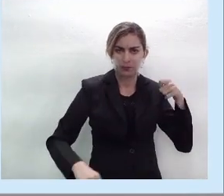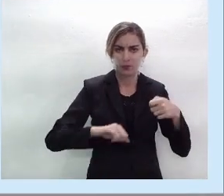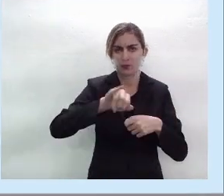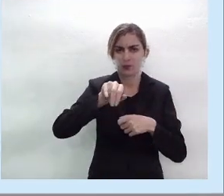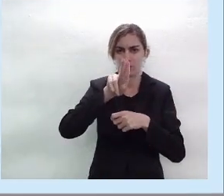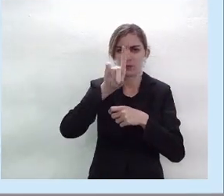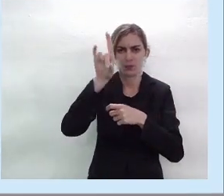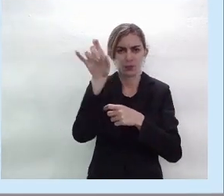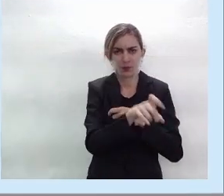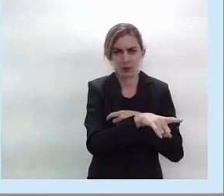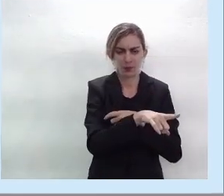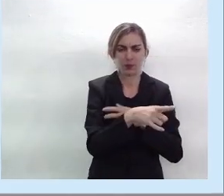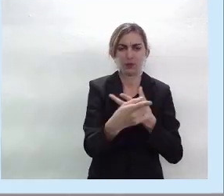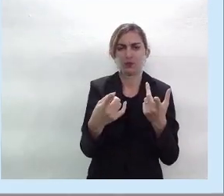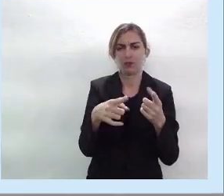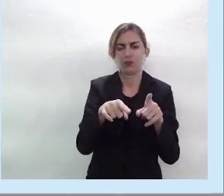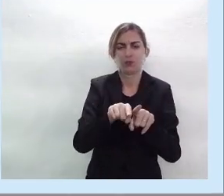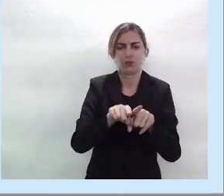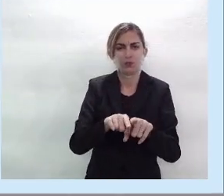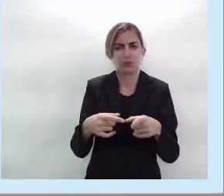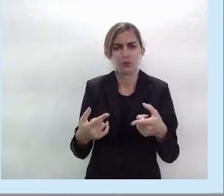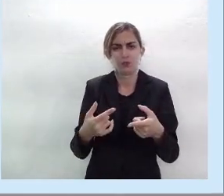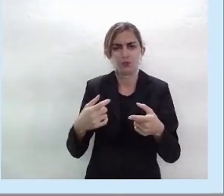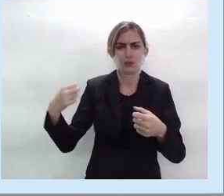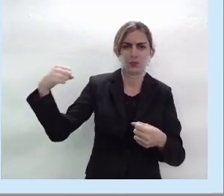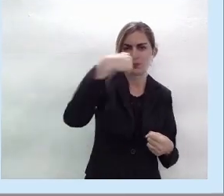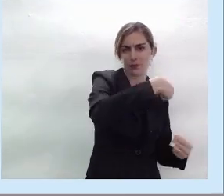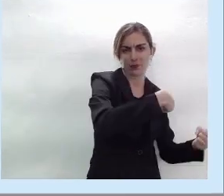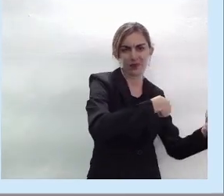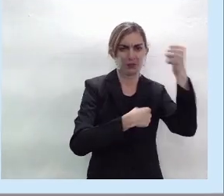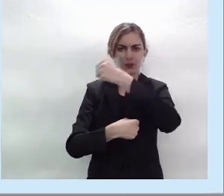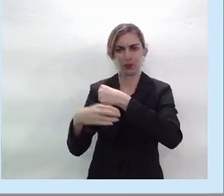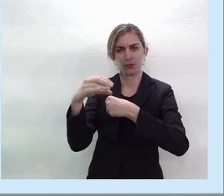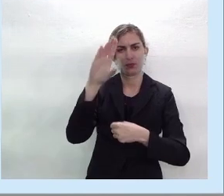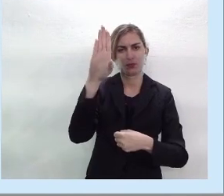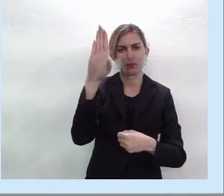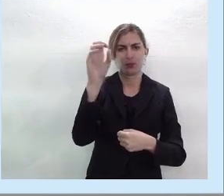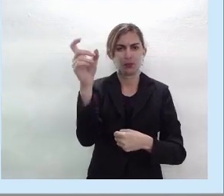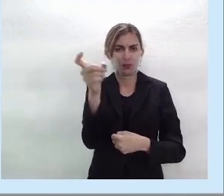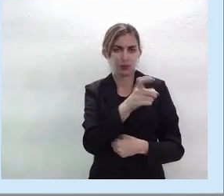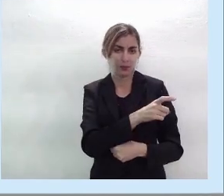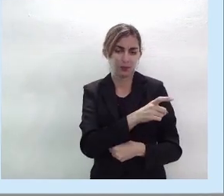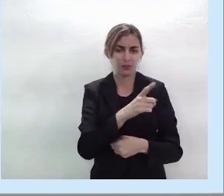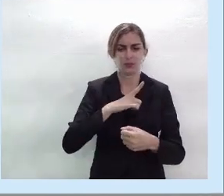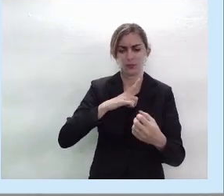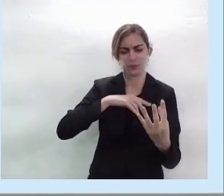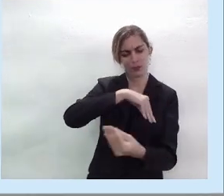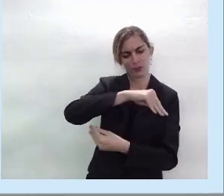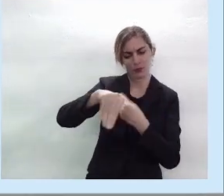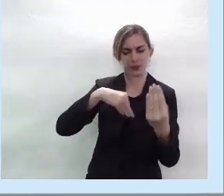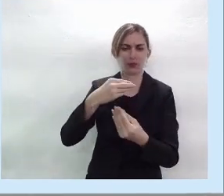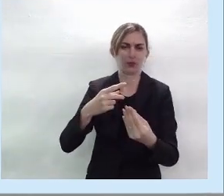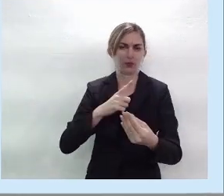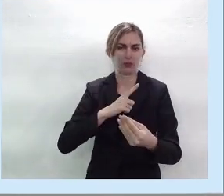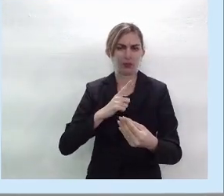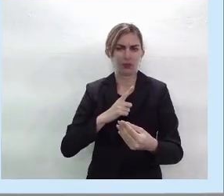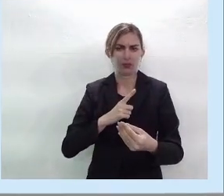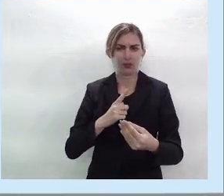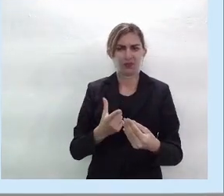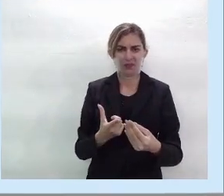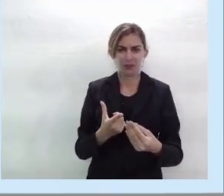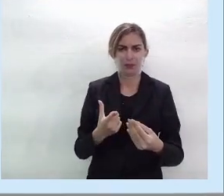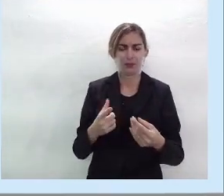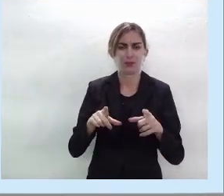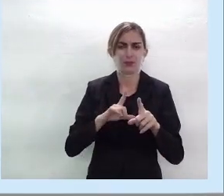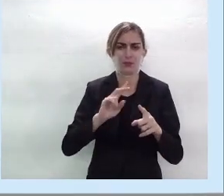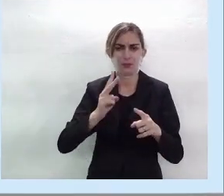vocês. Exemplo de luta de percussão, o boxe. E o exemplo de uma luta mista que contém tanto percussão